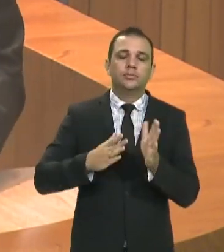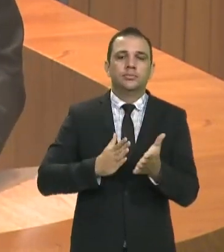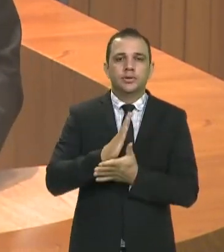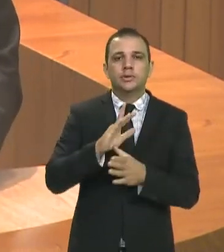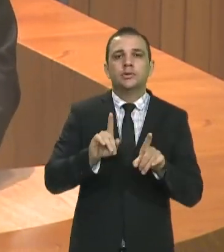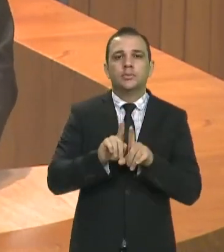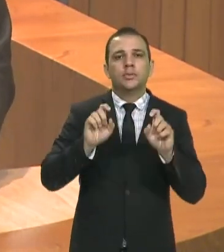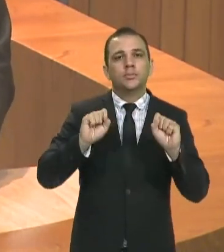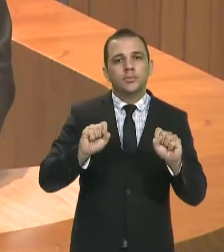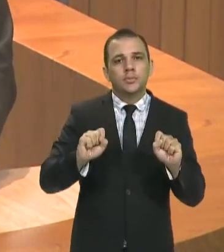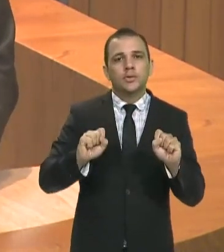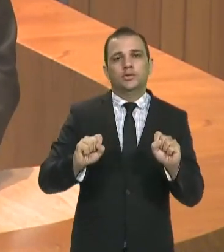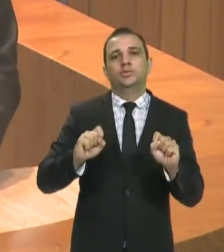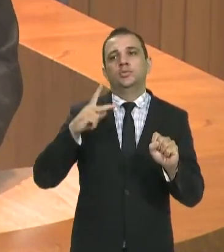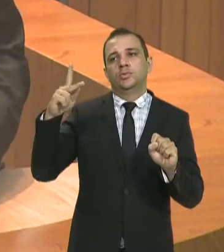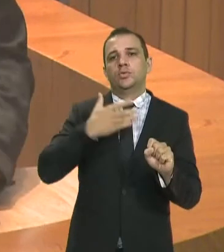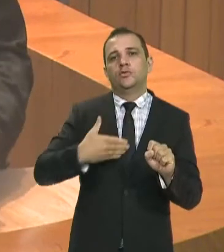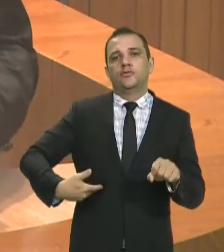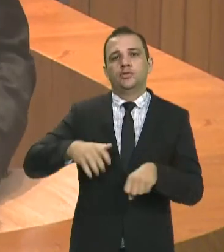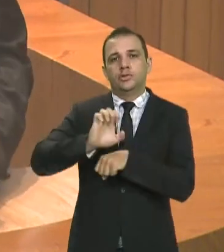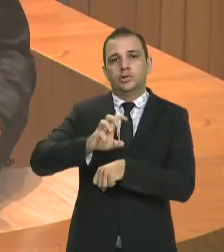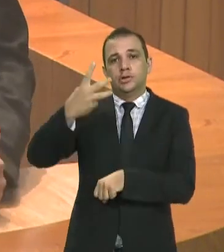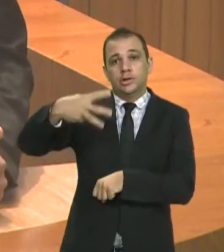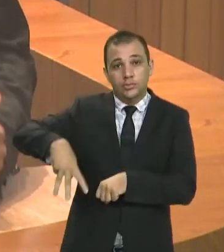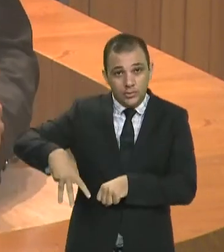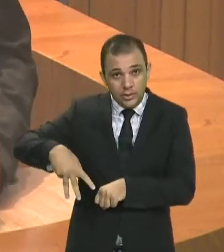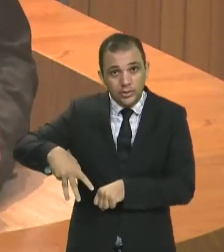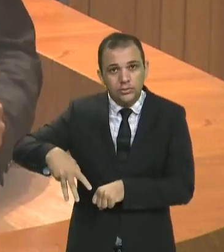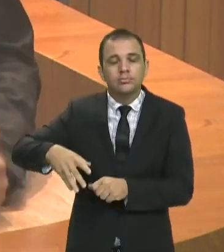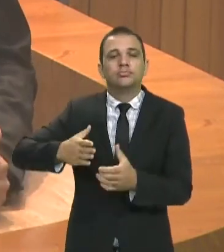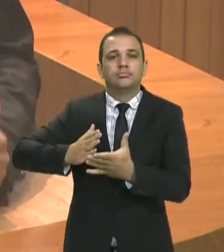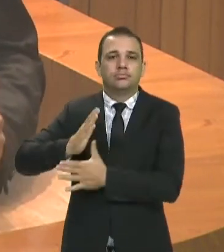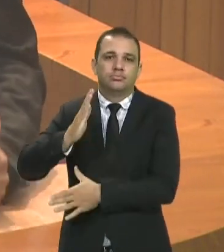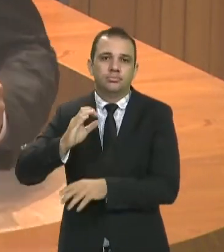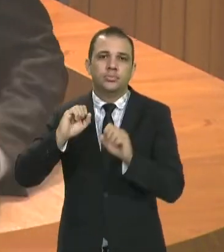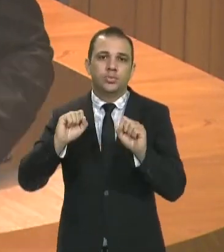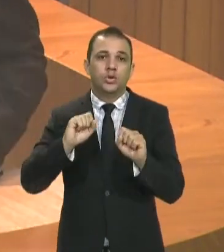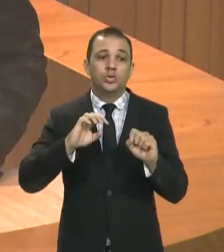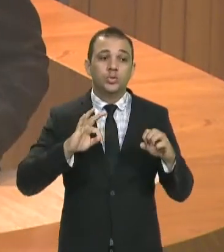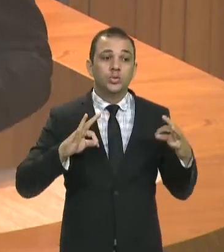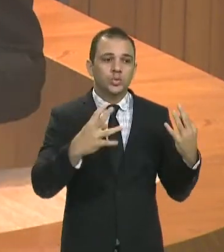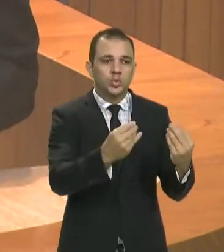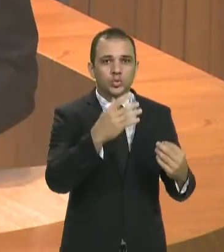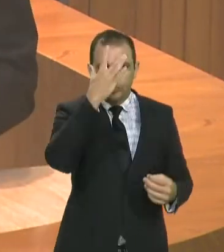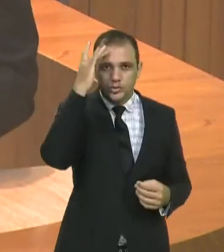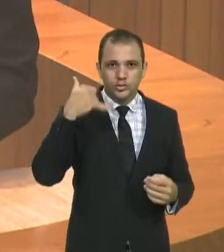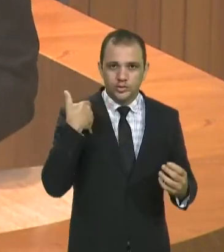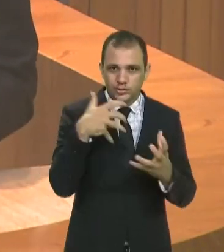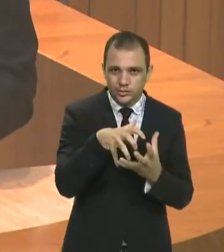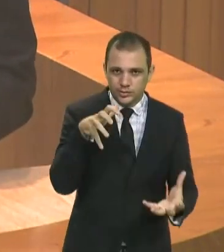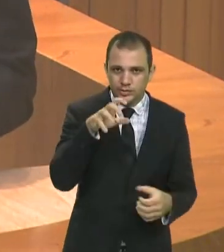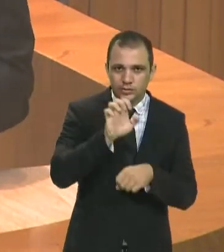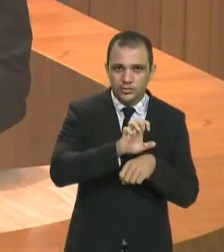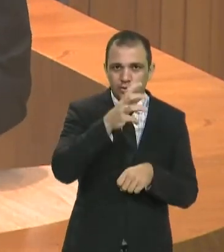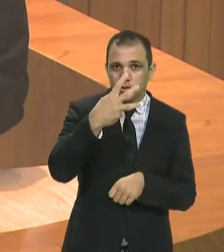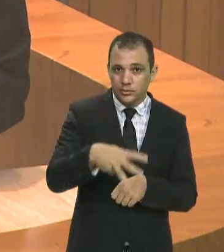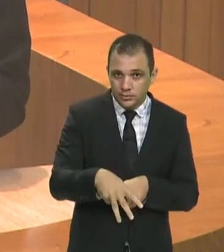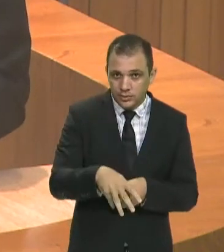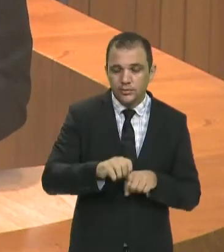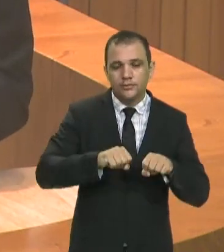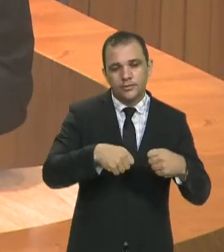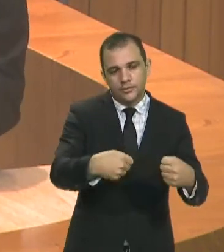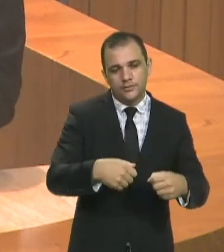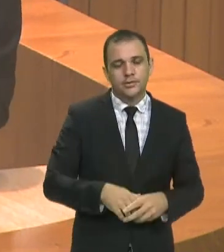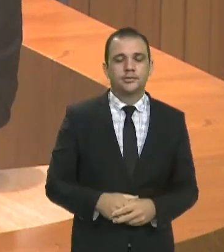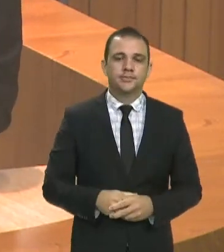seja sancionado pelo governo do estado do Maranhão, em defesa dos idosos do estado do Maranhão. E, mais uma vez, essa